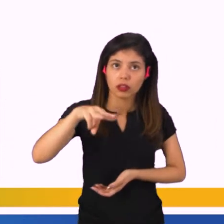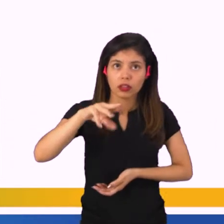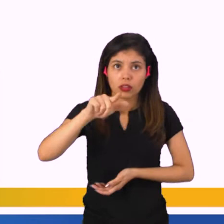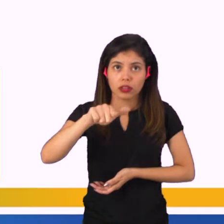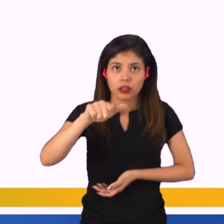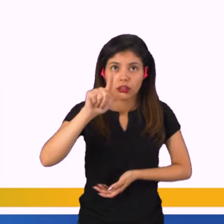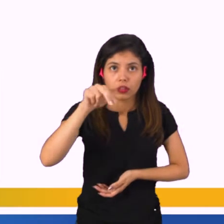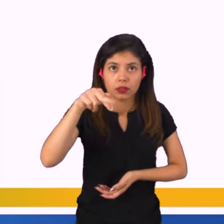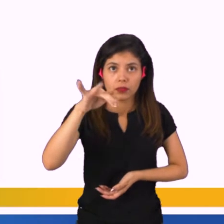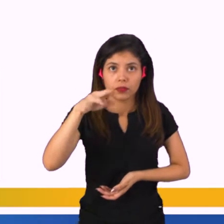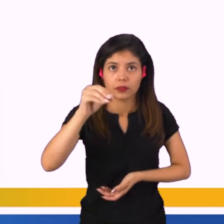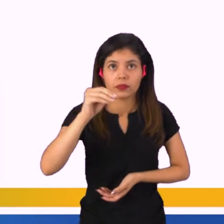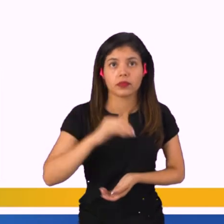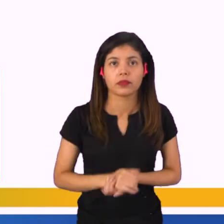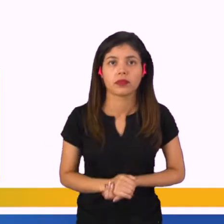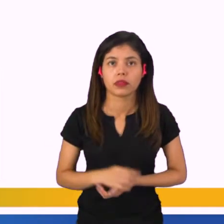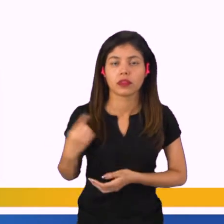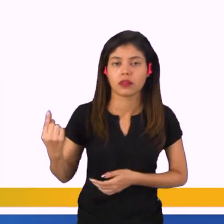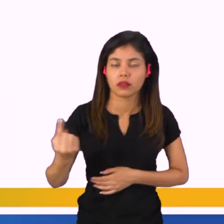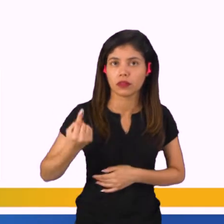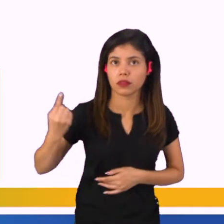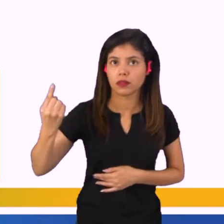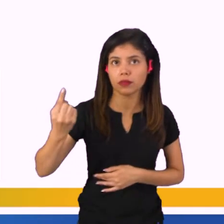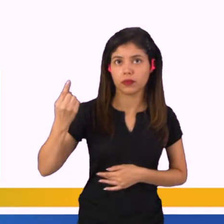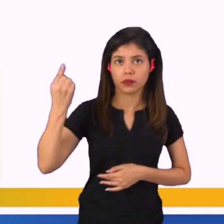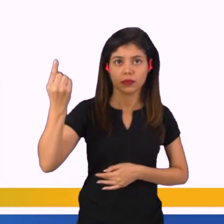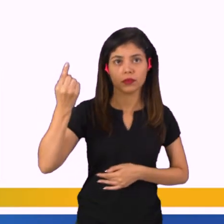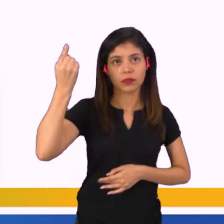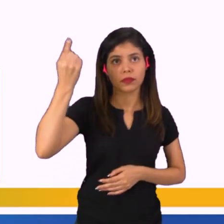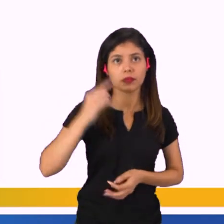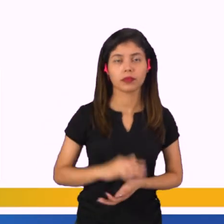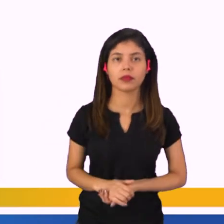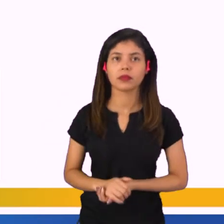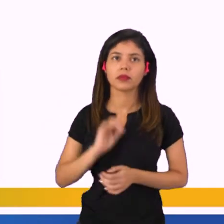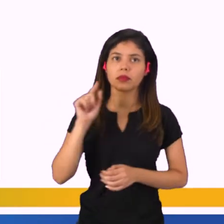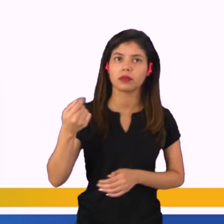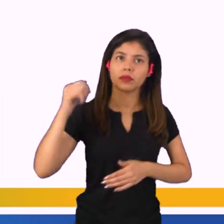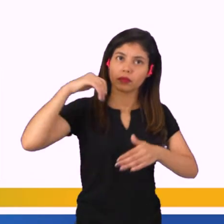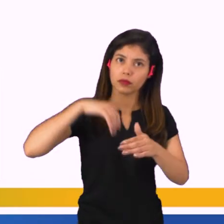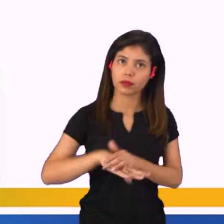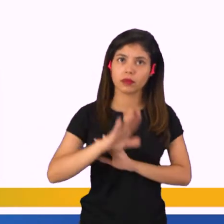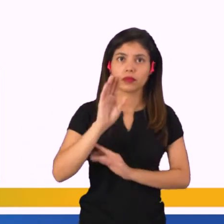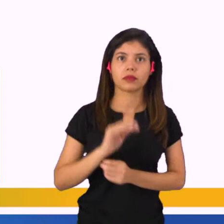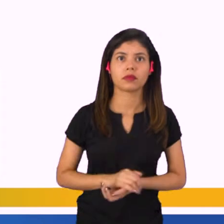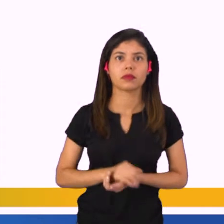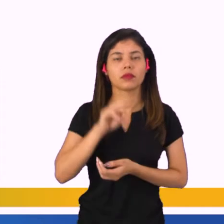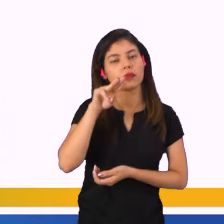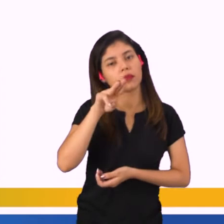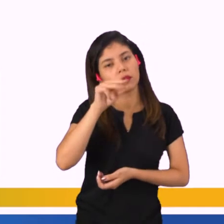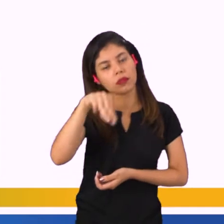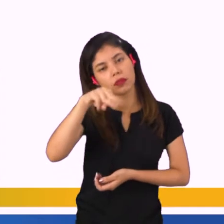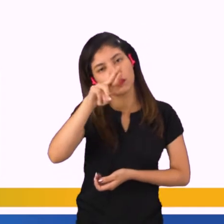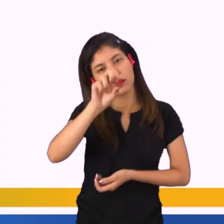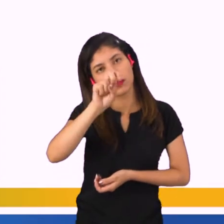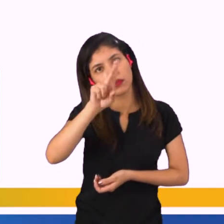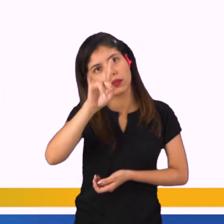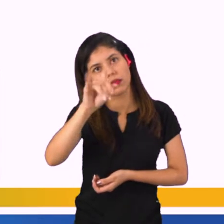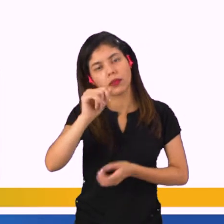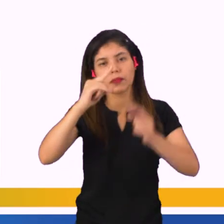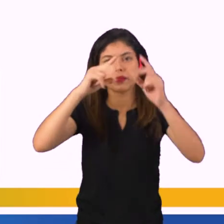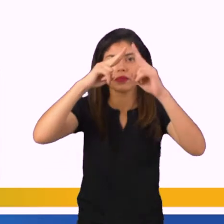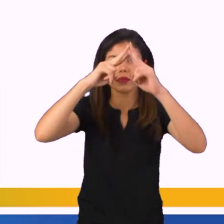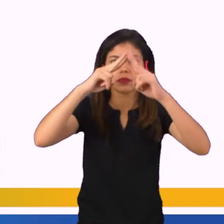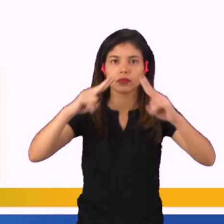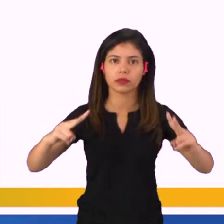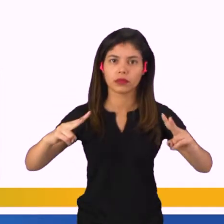de diâmetro e 39 milímetros de altura, depositado em um museu em Paris. Ah, professora,